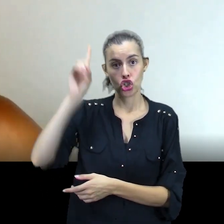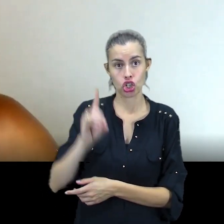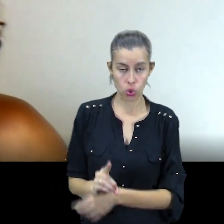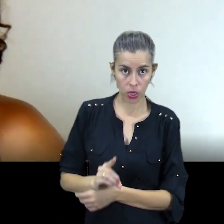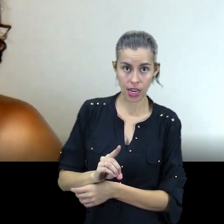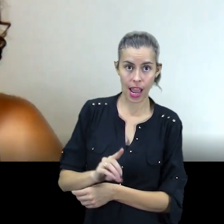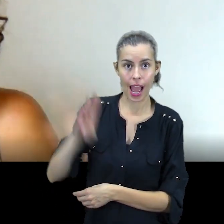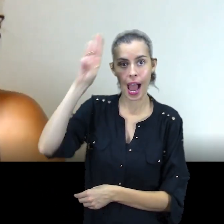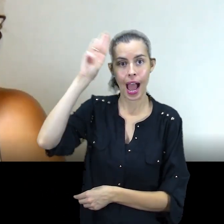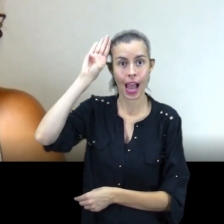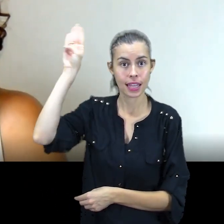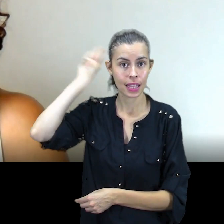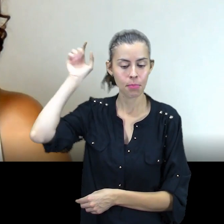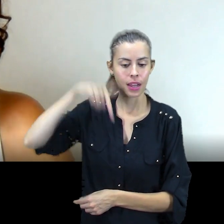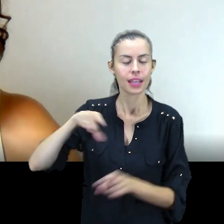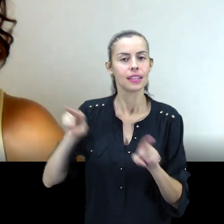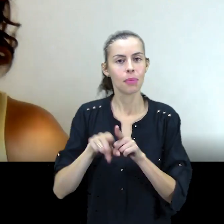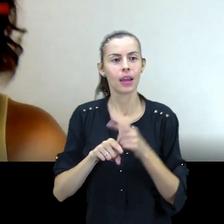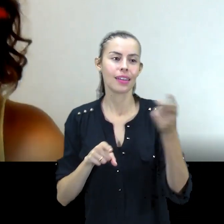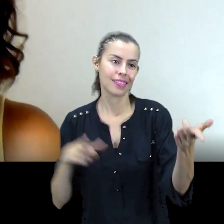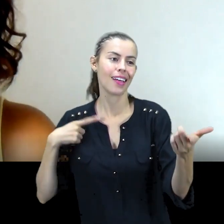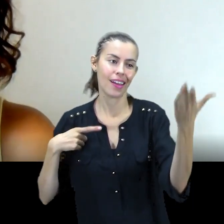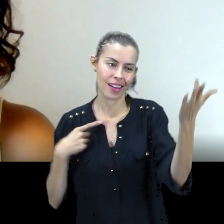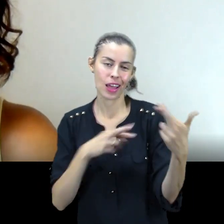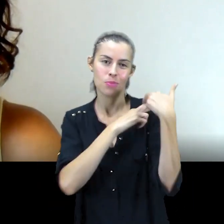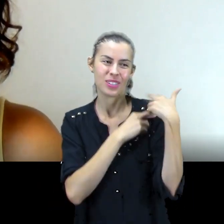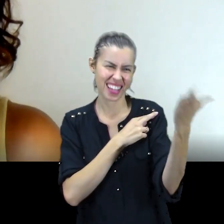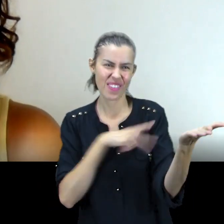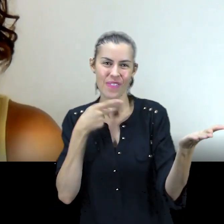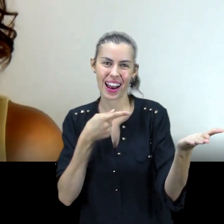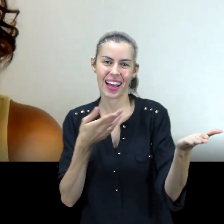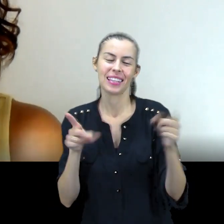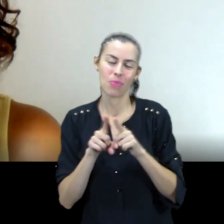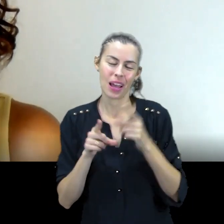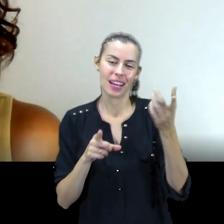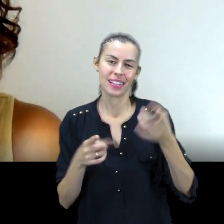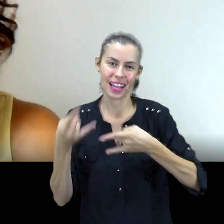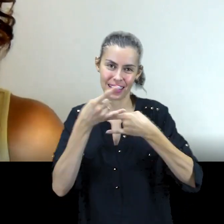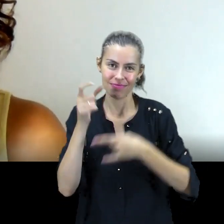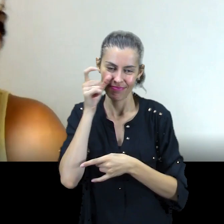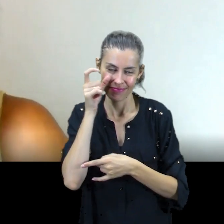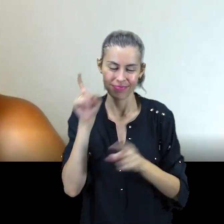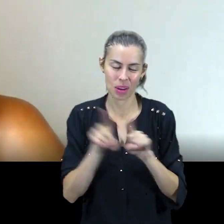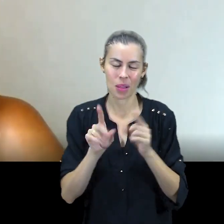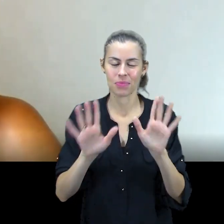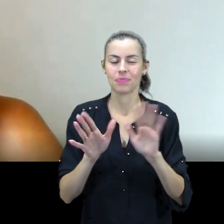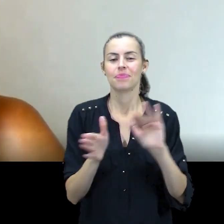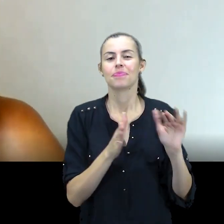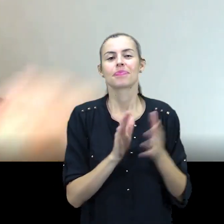uma parceira, principalmente nessa parte do registro, né? Assim, a DAC modificou o sistema, inclusive, do registro